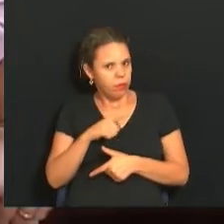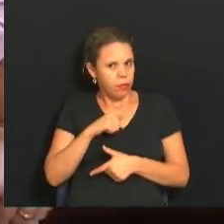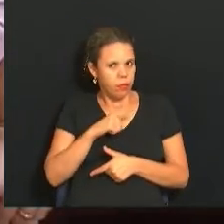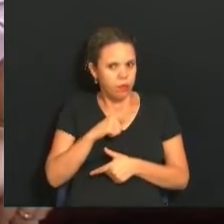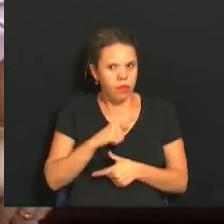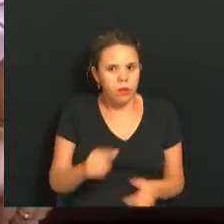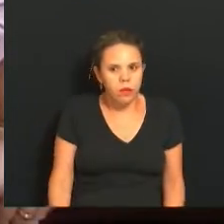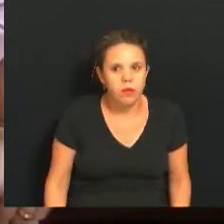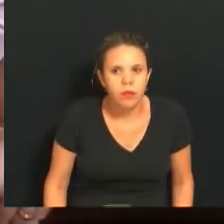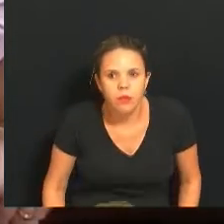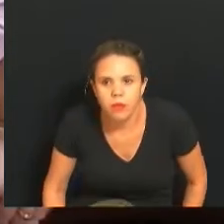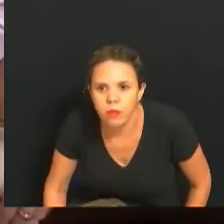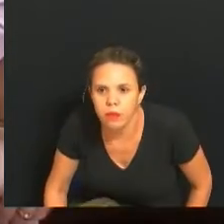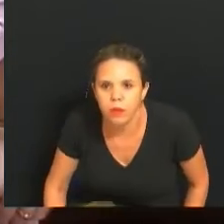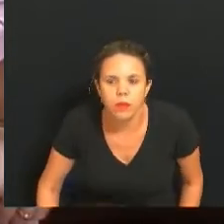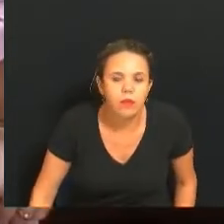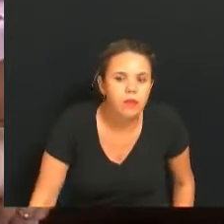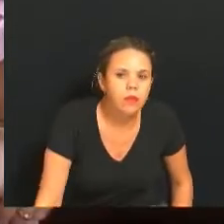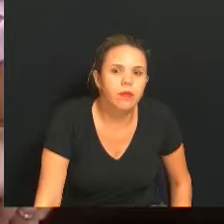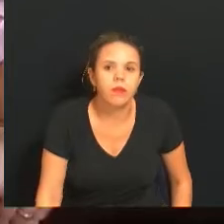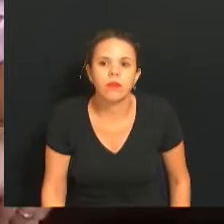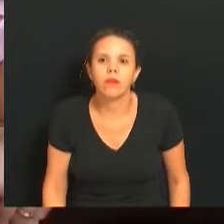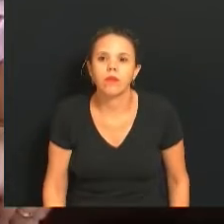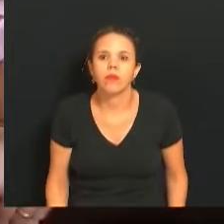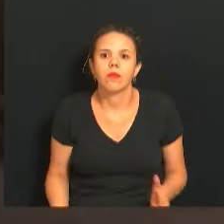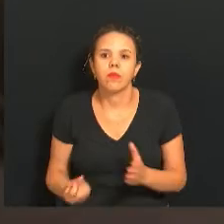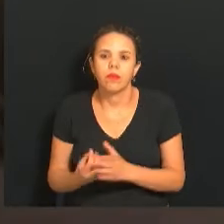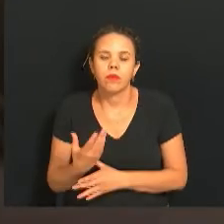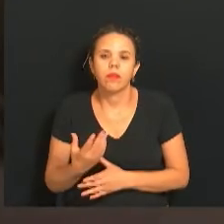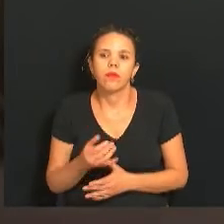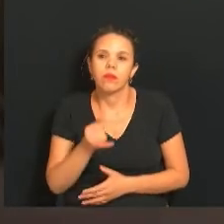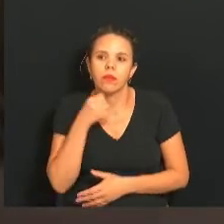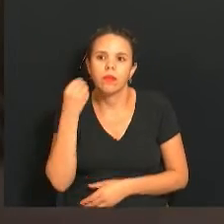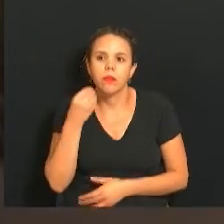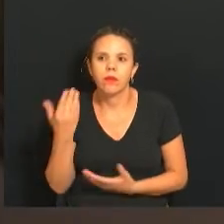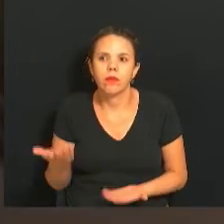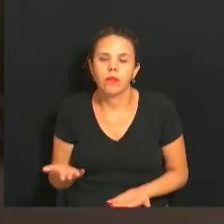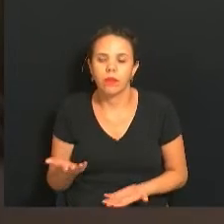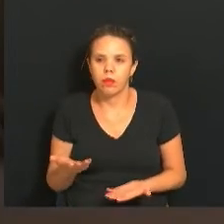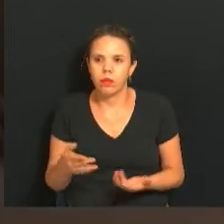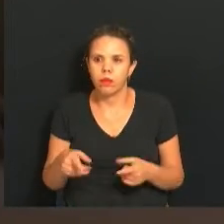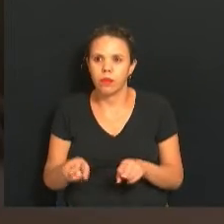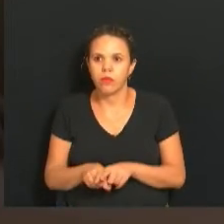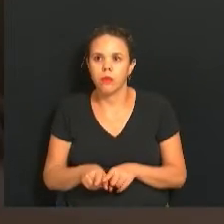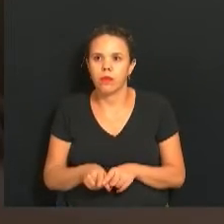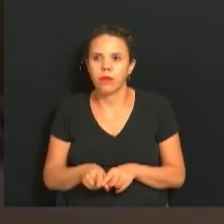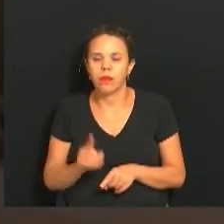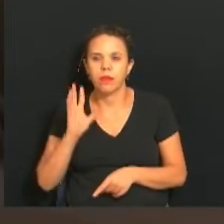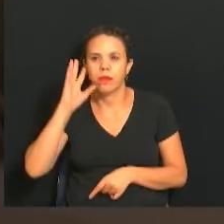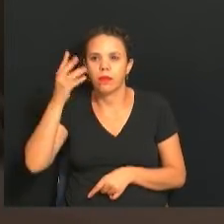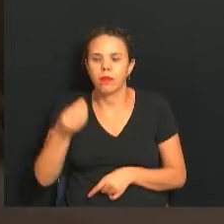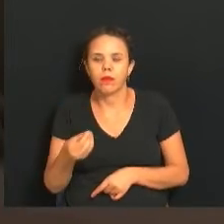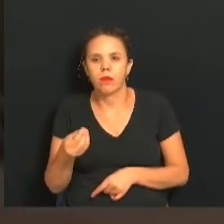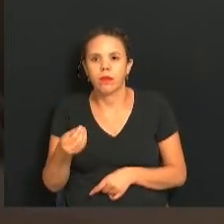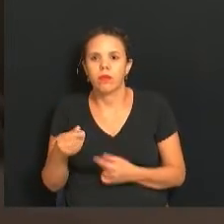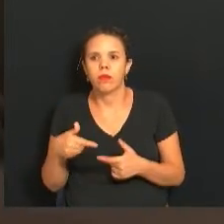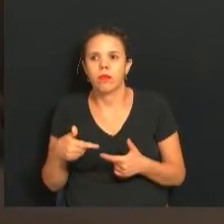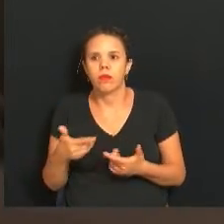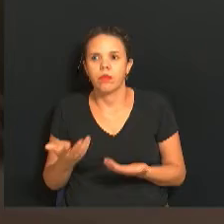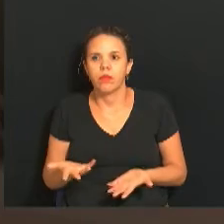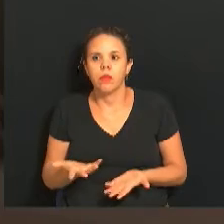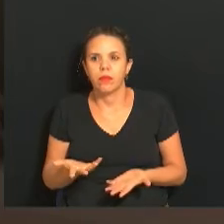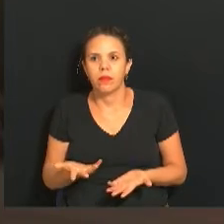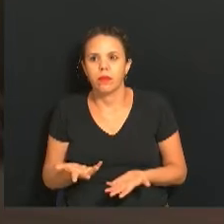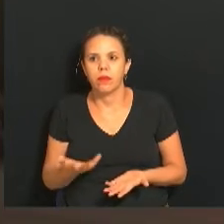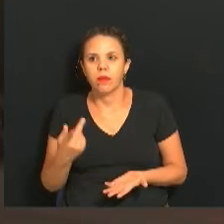Deli? Criatividade, né? Criatividade, resiliência, para também você entender o mercado, você entender que o